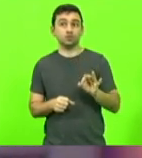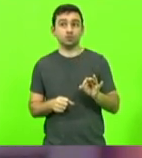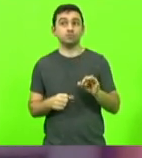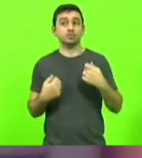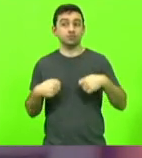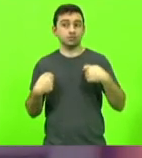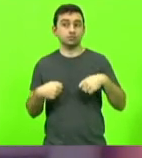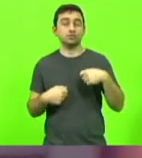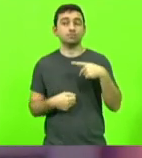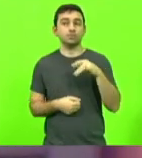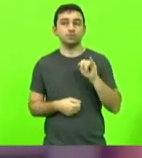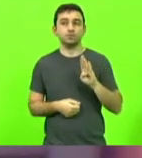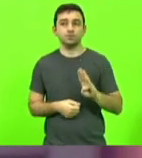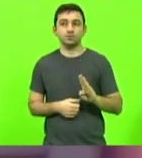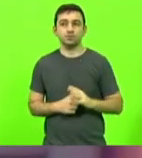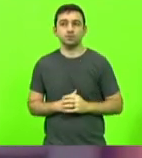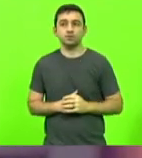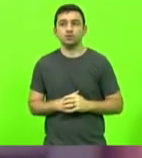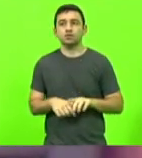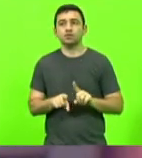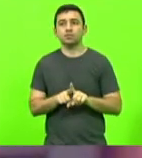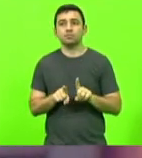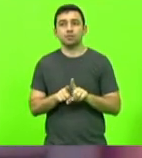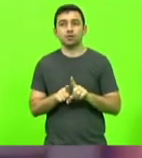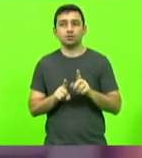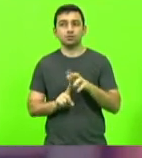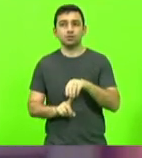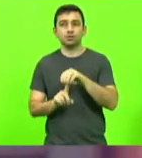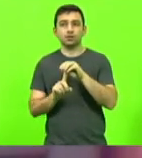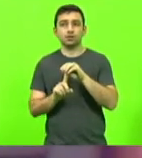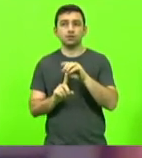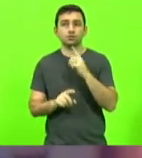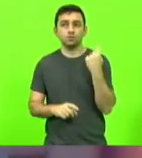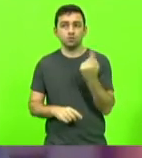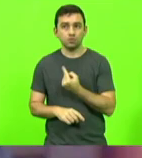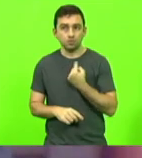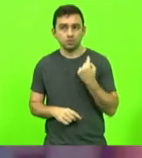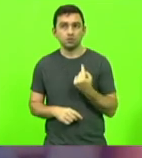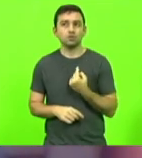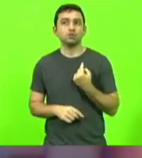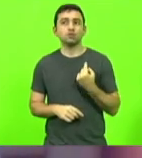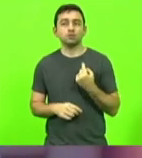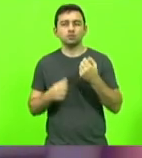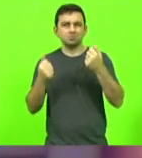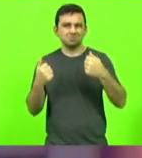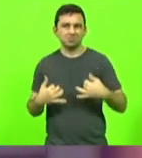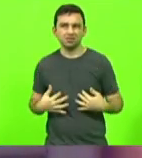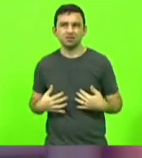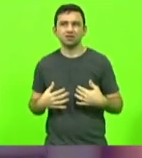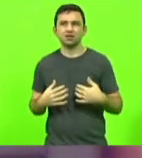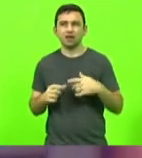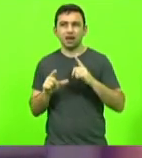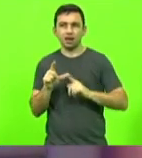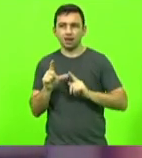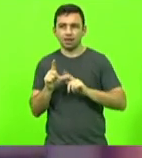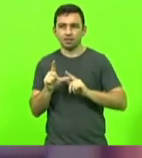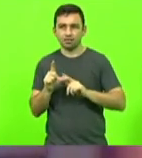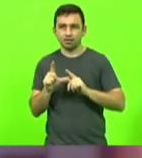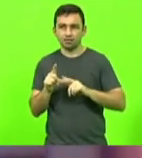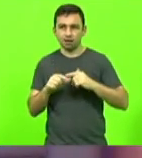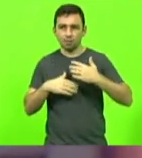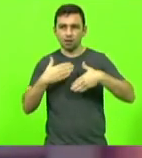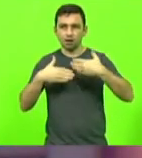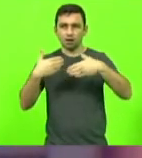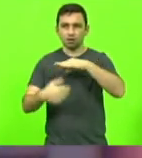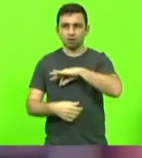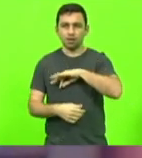PIB. Quero também destacar que, quando nós tratamos das letras na carreira, nós vamos até a letra